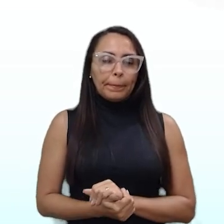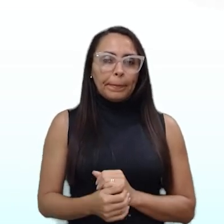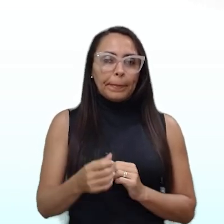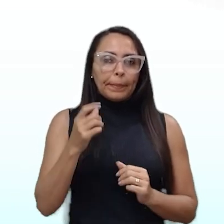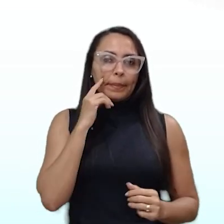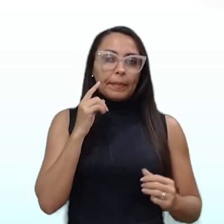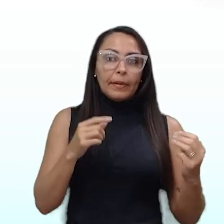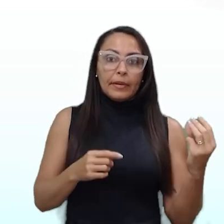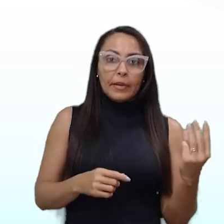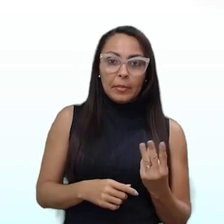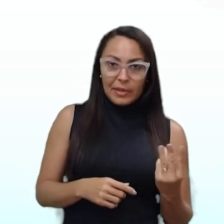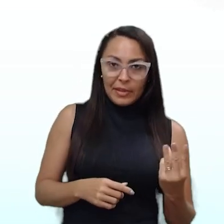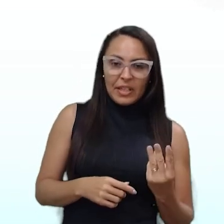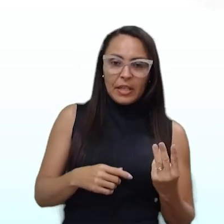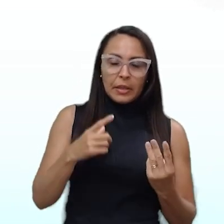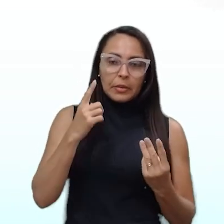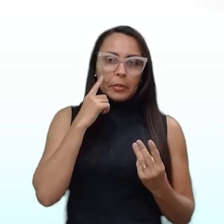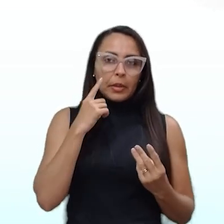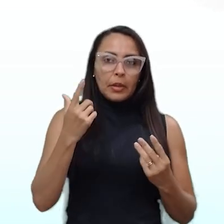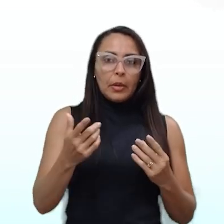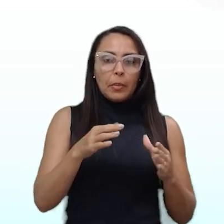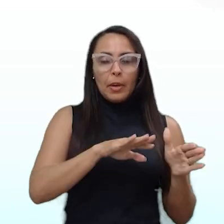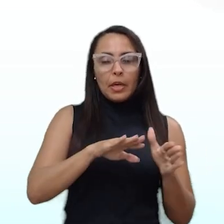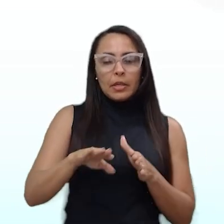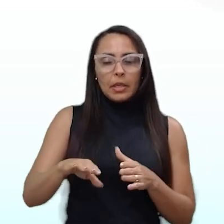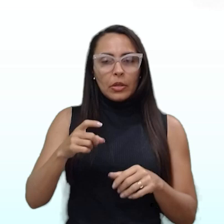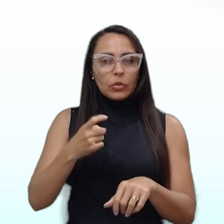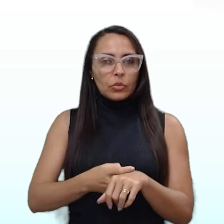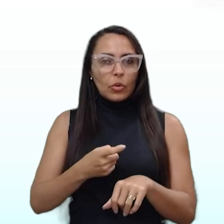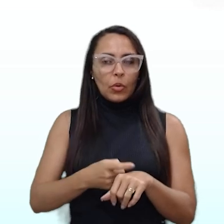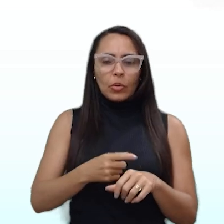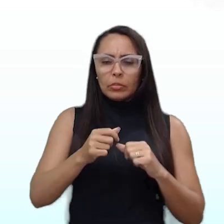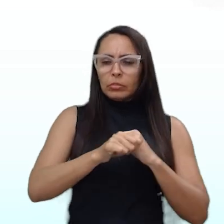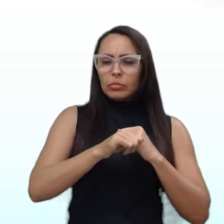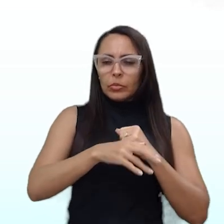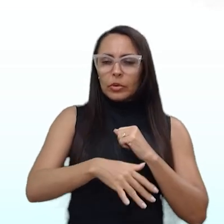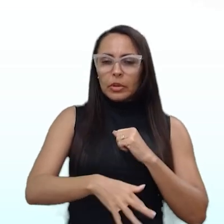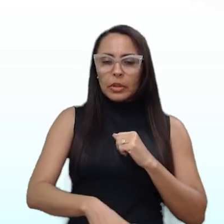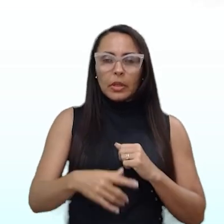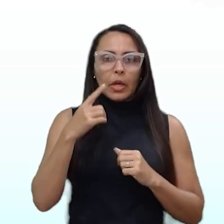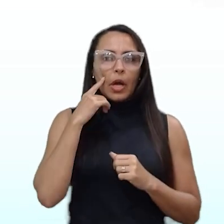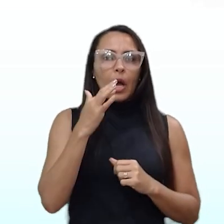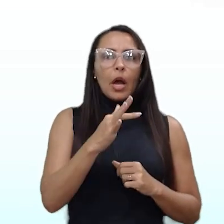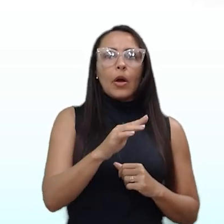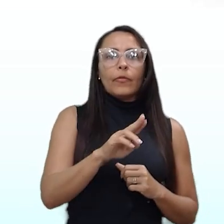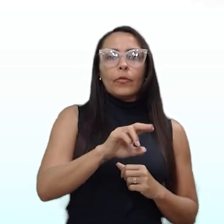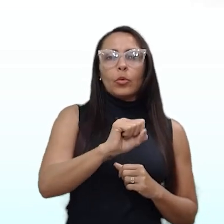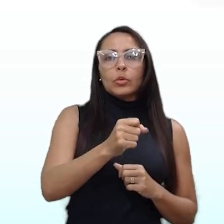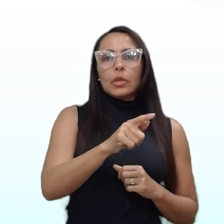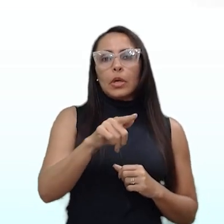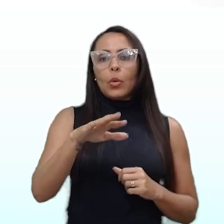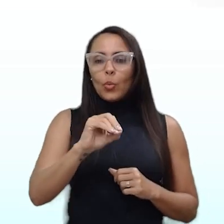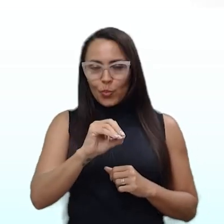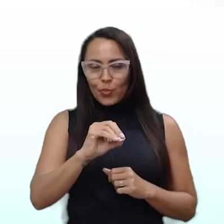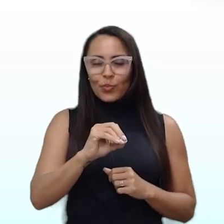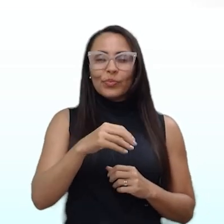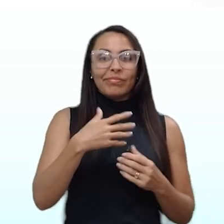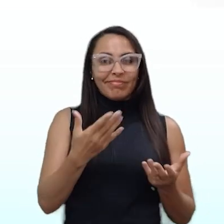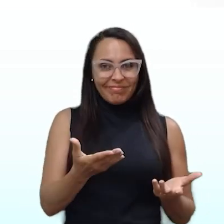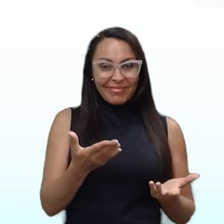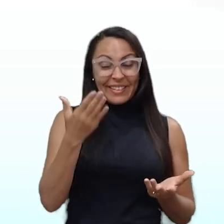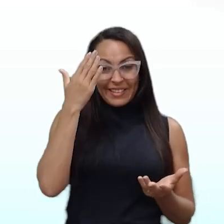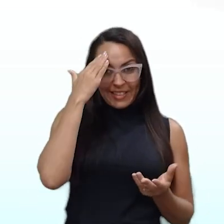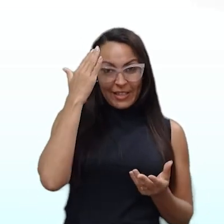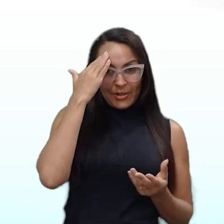estados da matéria, você sabe que para sair do sólido para o líquido você tem a fusão, os entendedores entenderão. Você tem